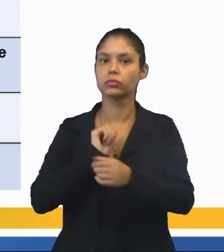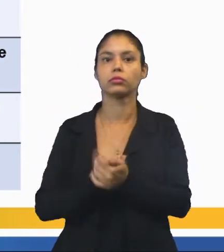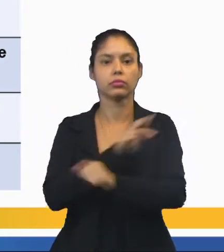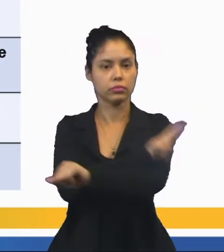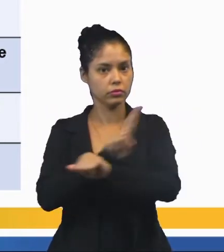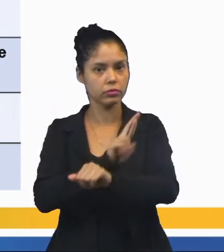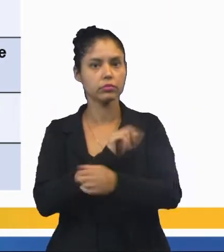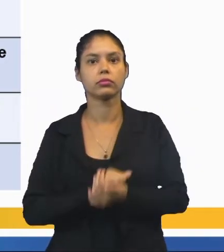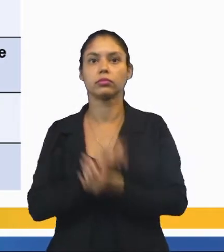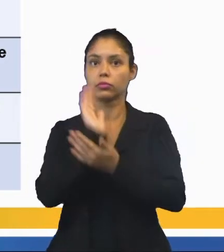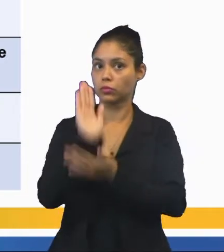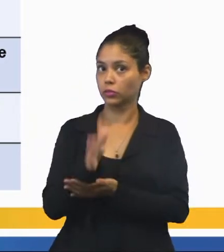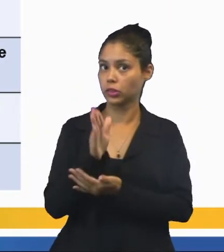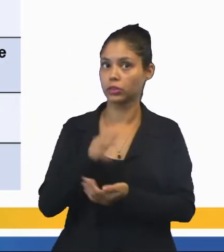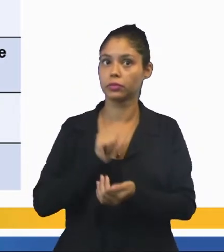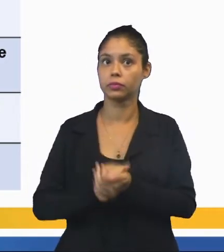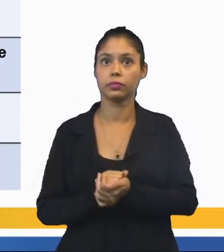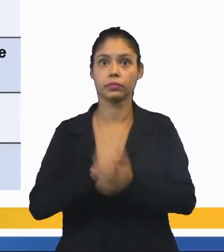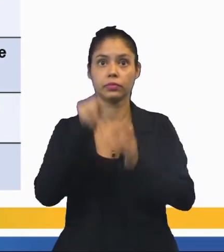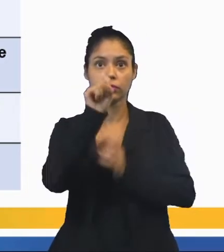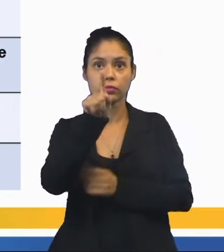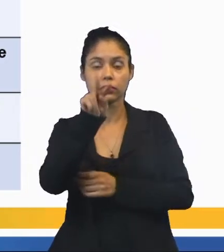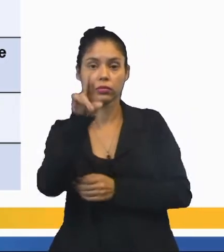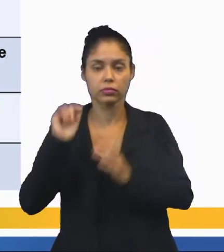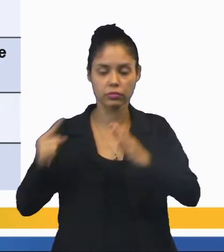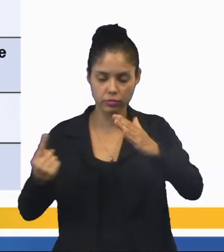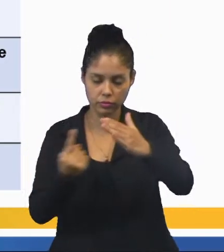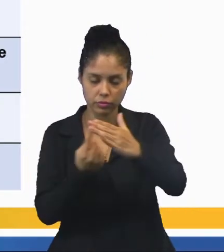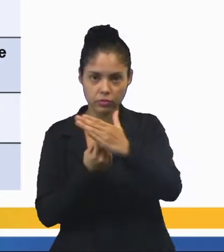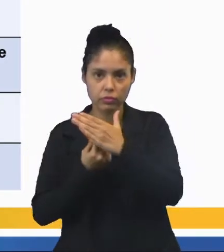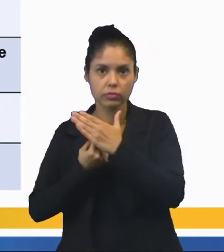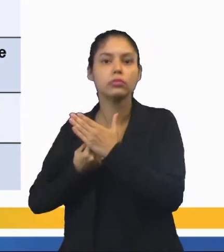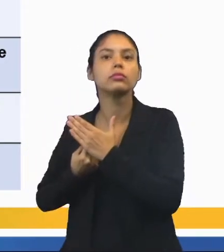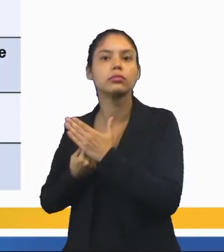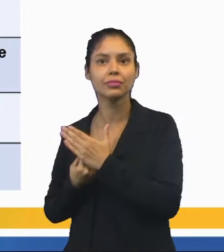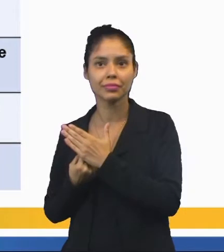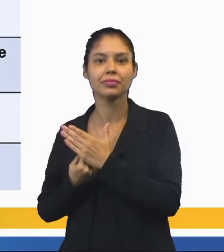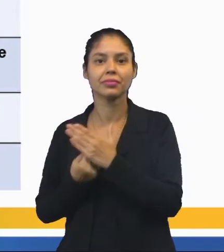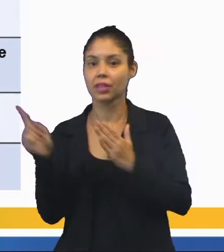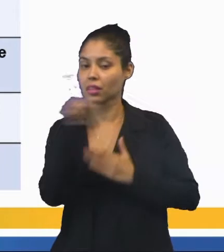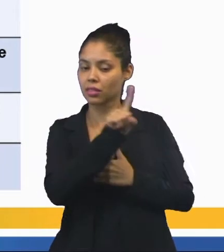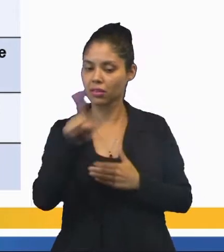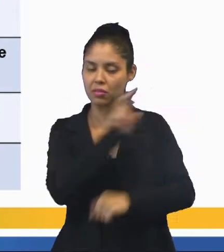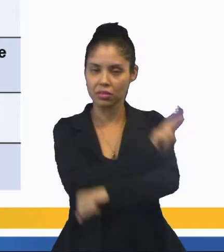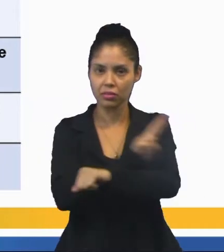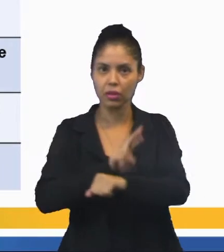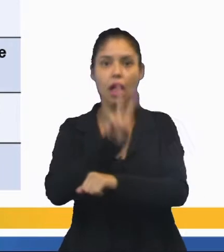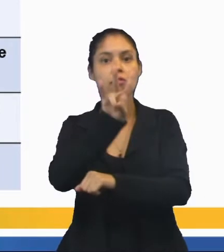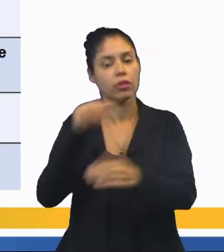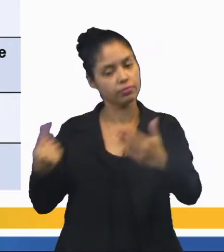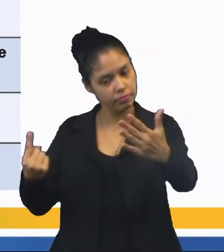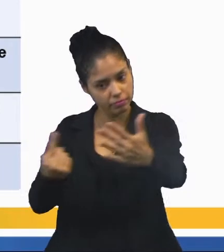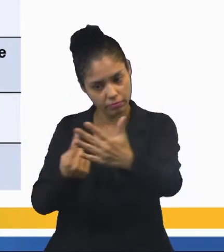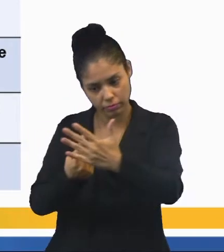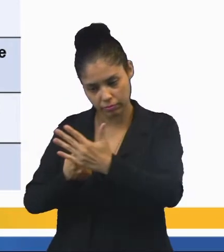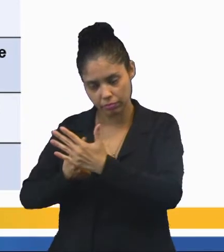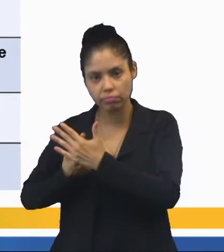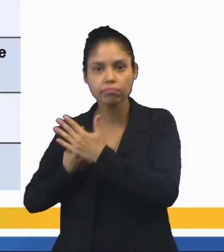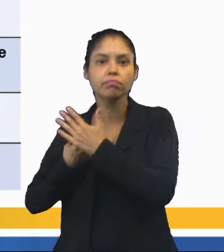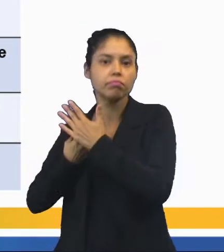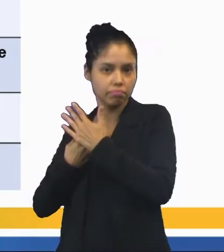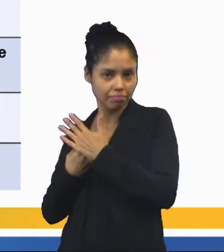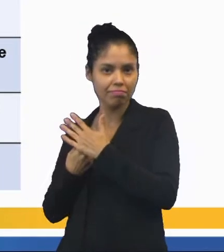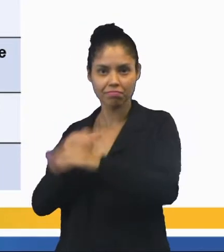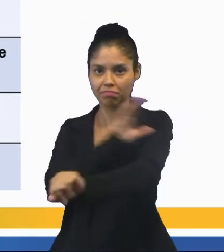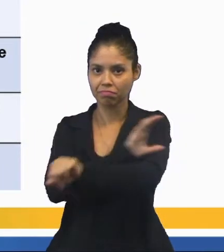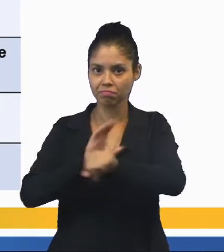religiosa. Já a cultura secular vai acolher, cultura secular é a não religiosa, ela vai acolher a cultura